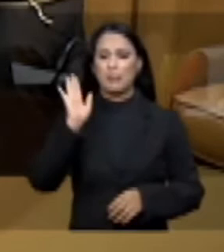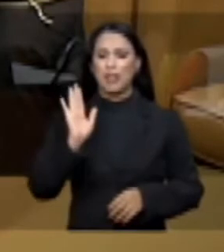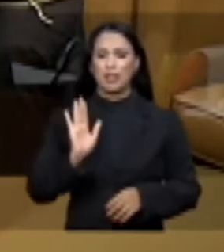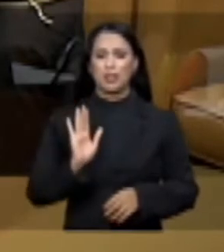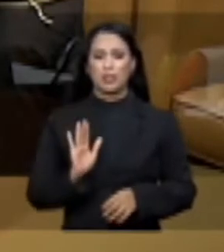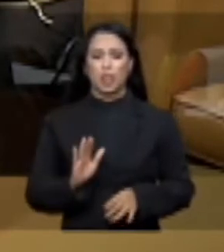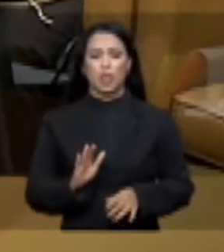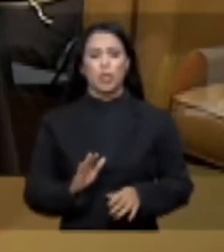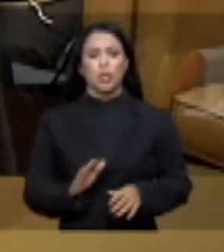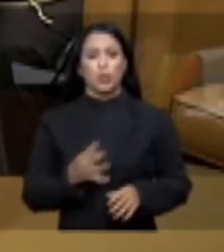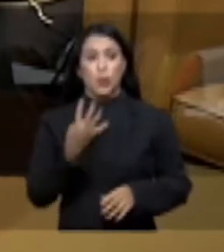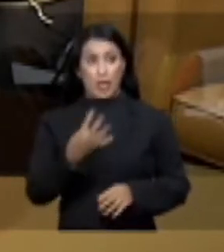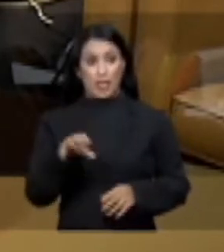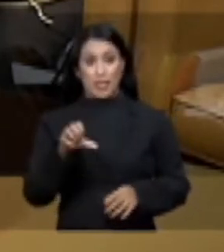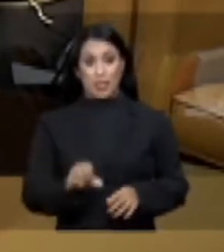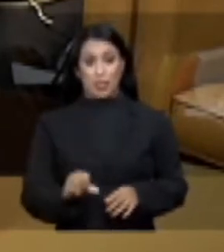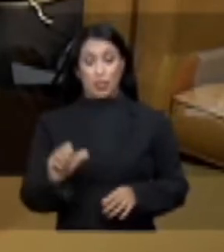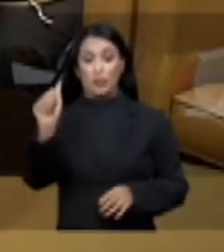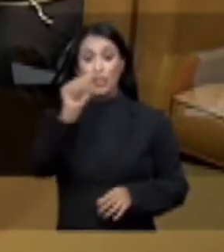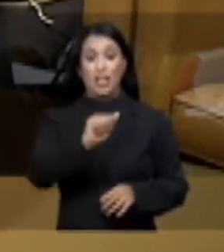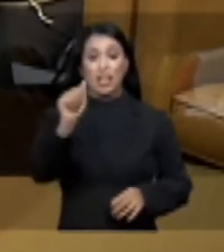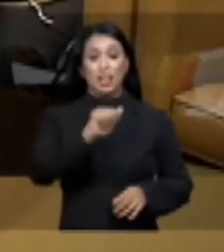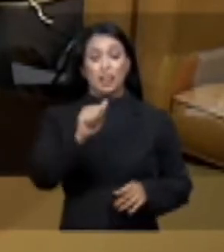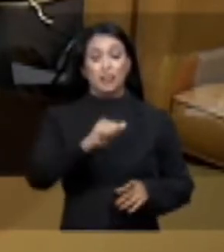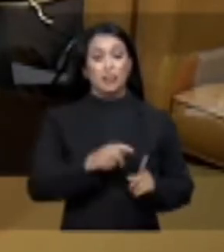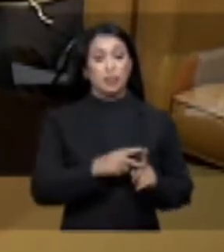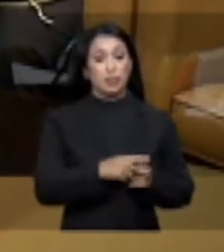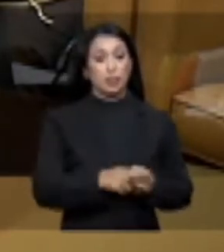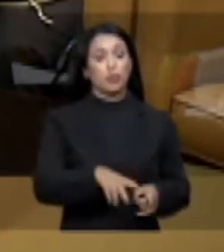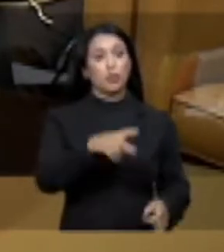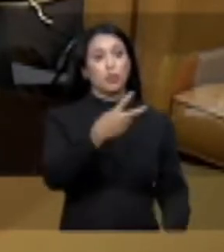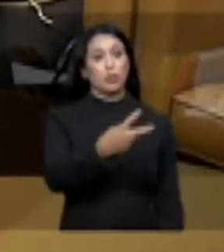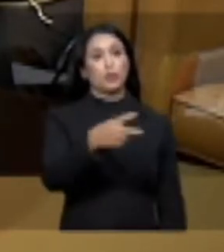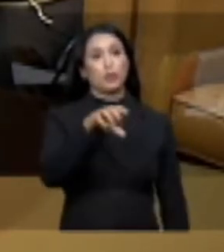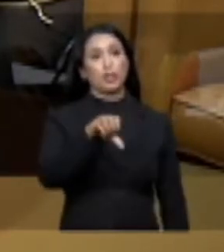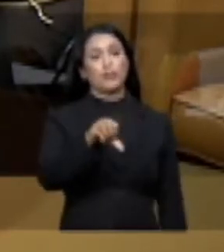agências reguladoras para regular 2.906 municípios,